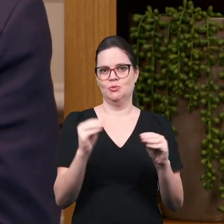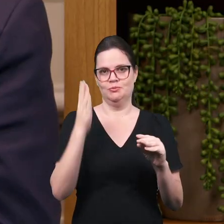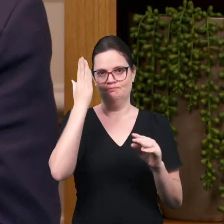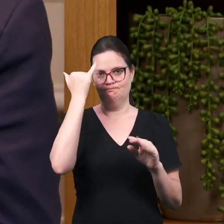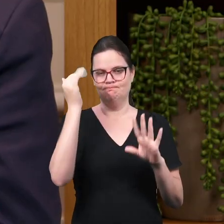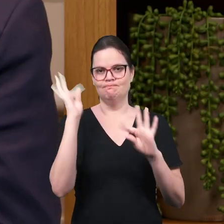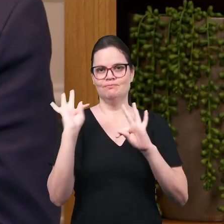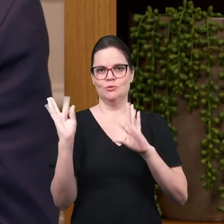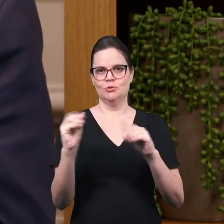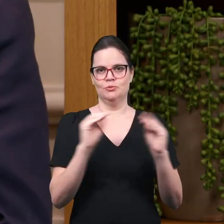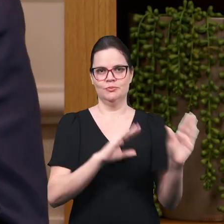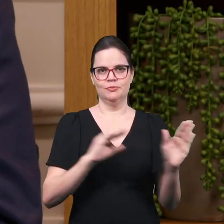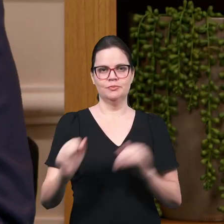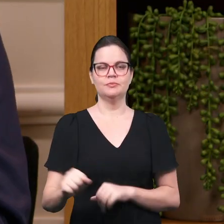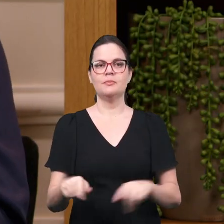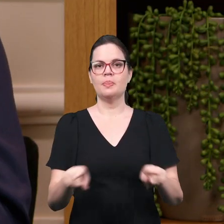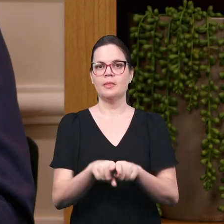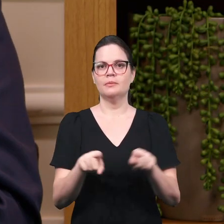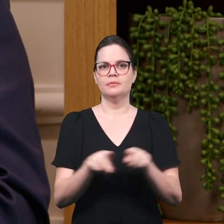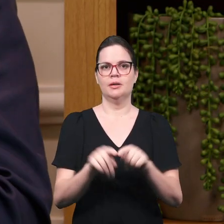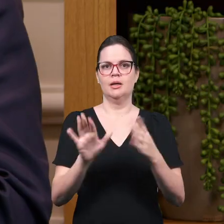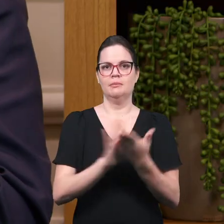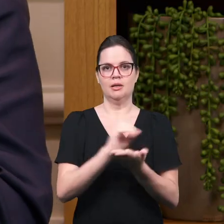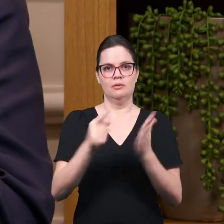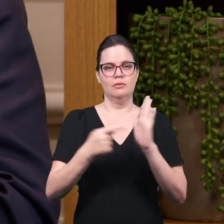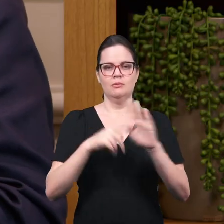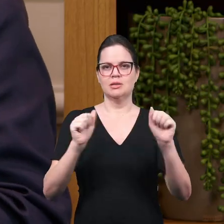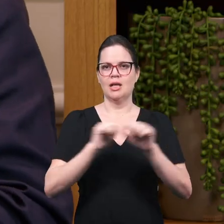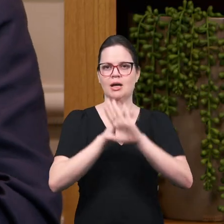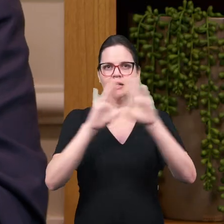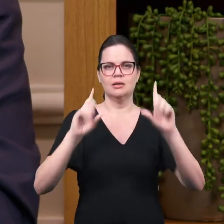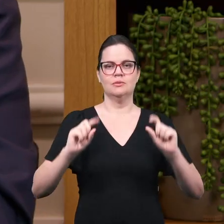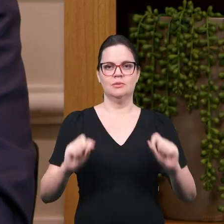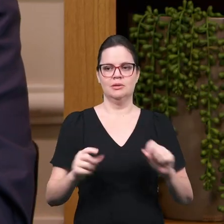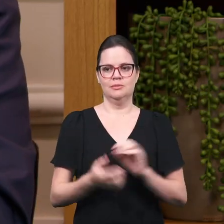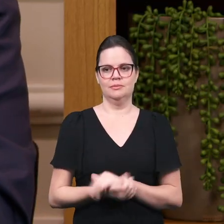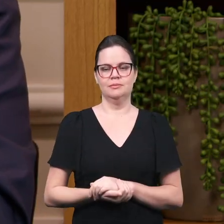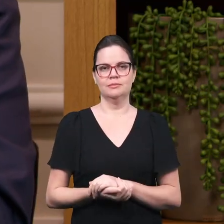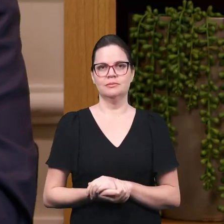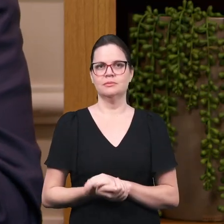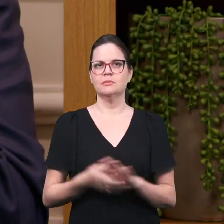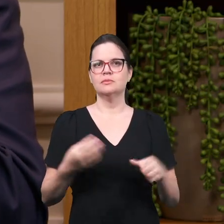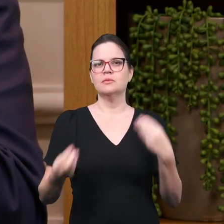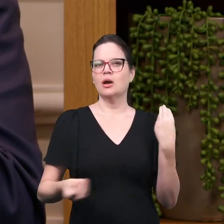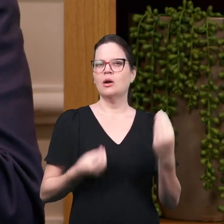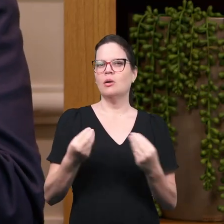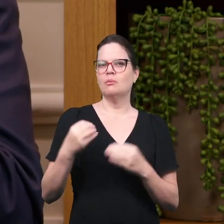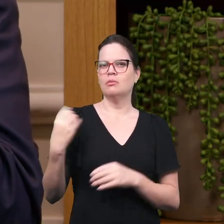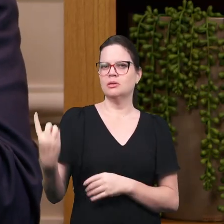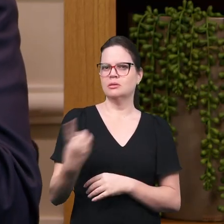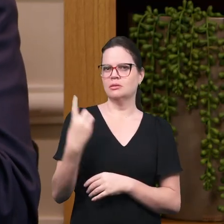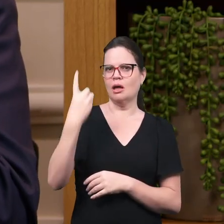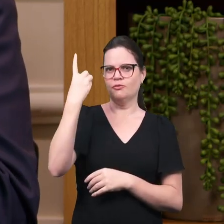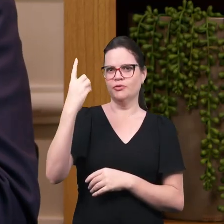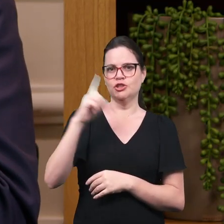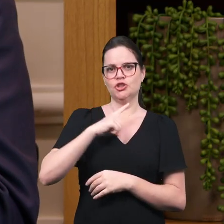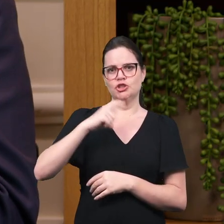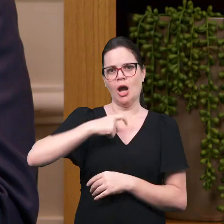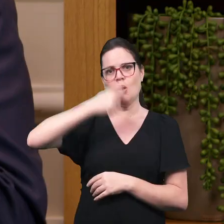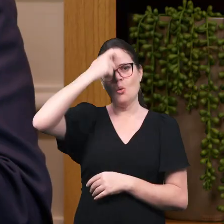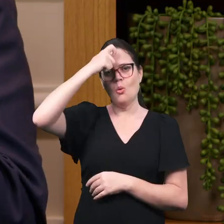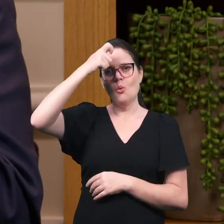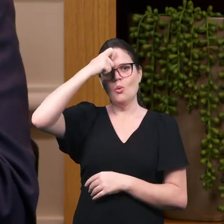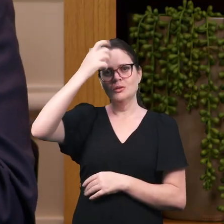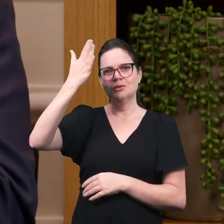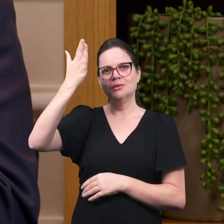A palavra aqui registra muito bem, Josimar, como Davi tinha essa